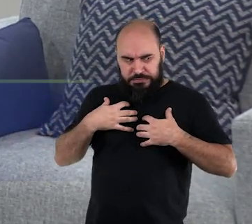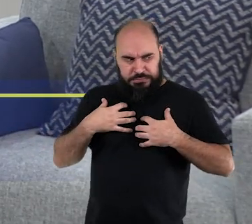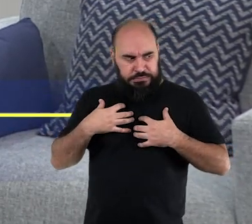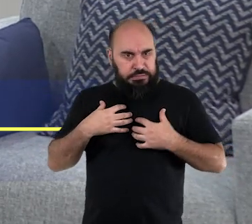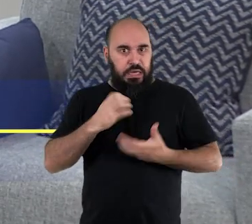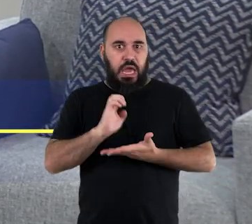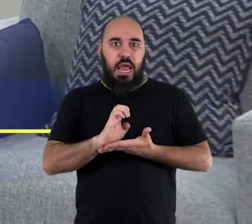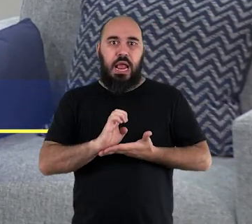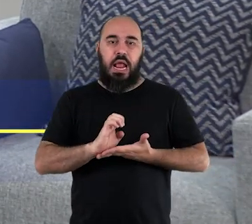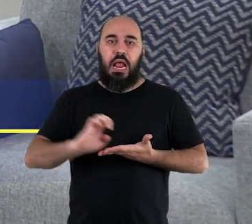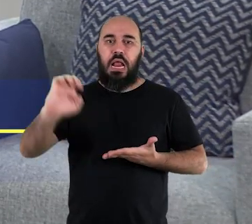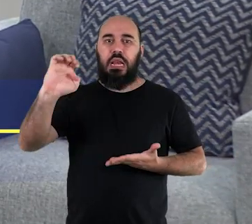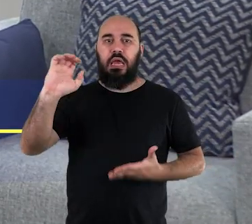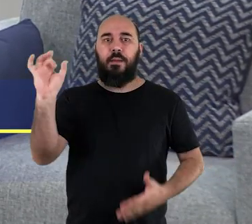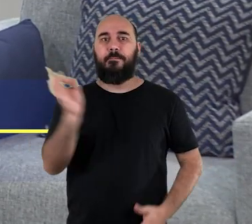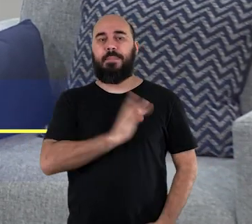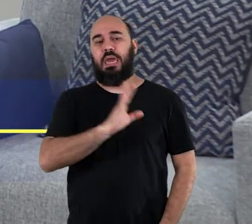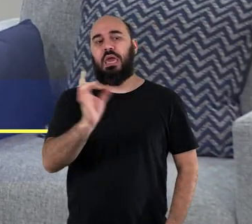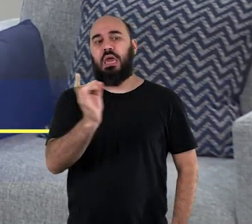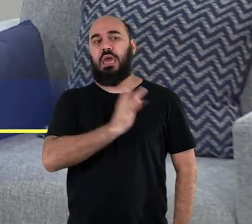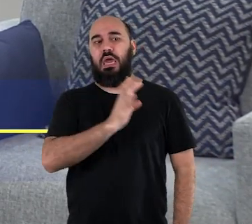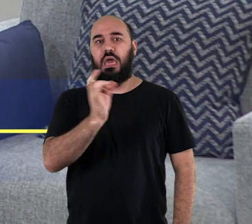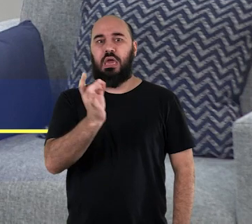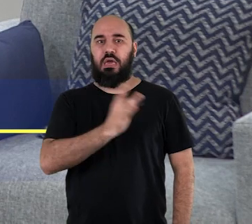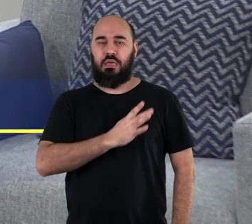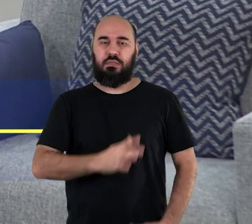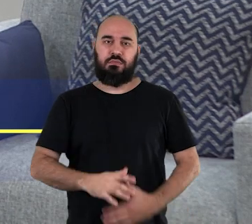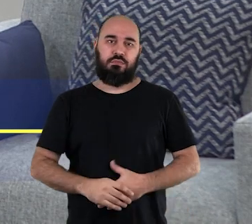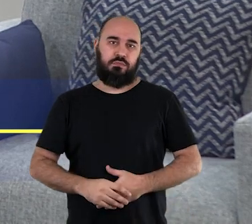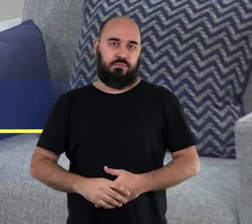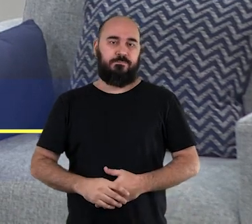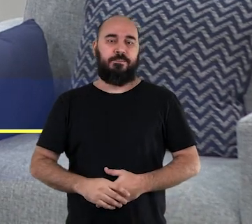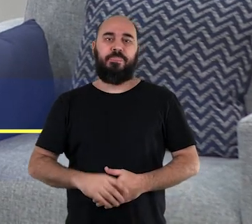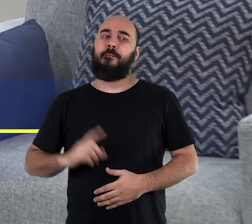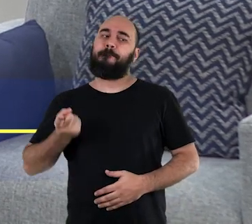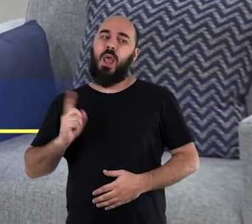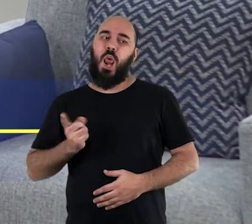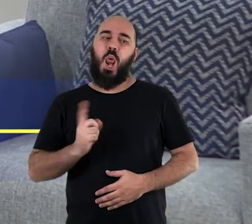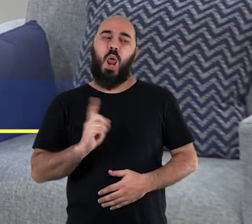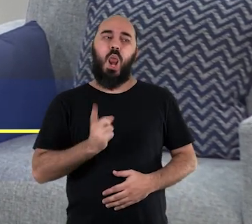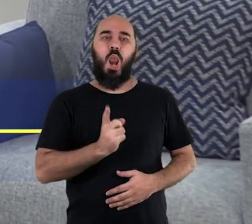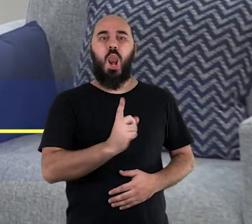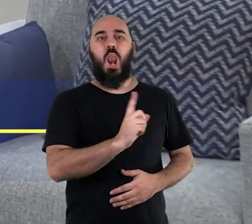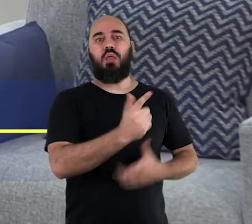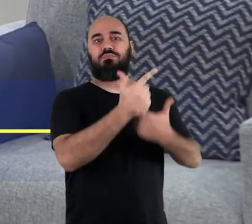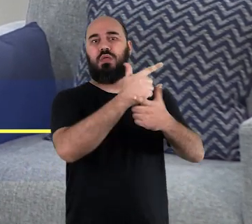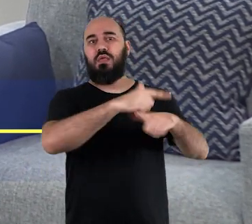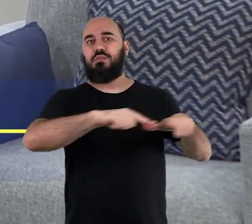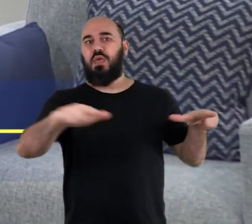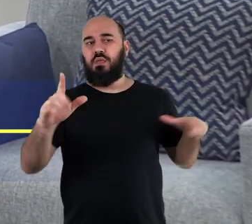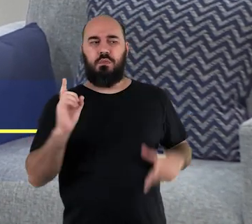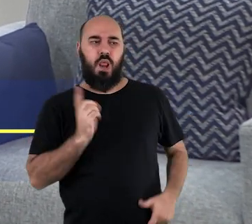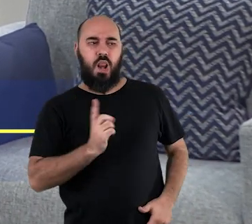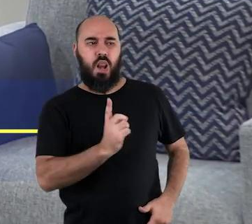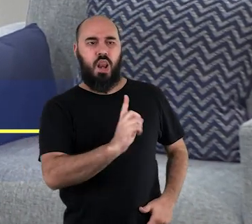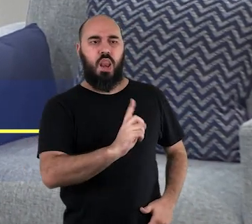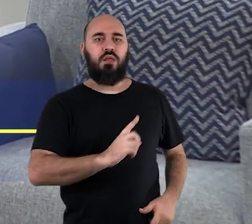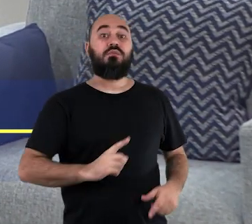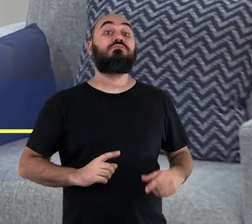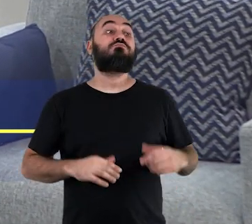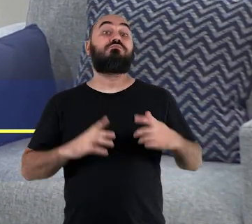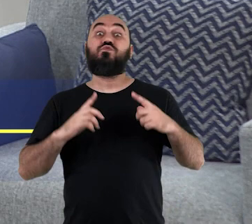Elias ficou com medo, foi para o deserto, assentou-se debaixo de uma